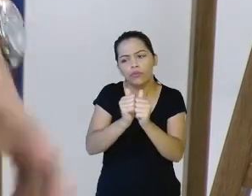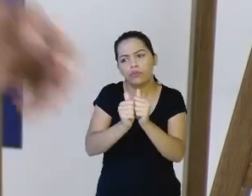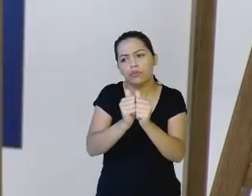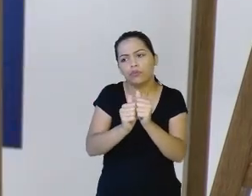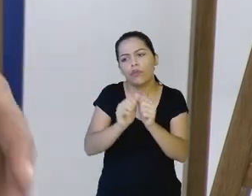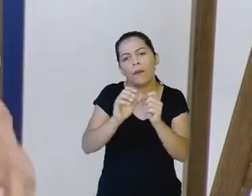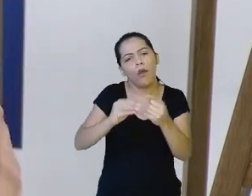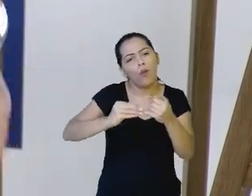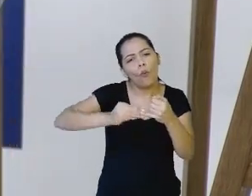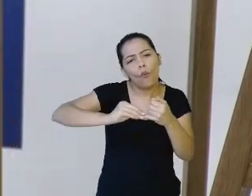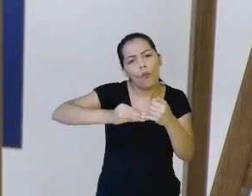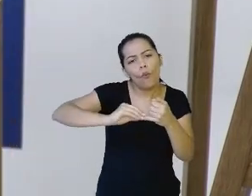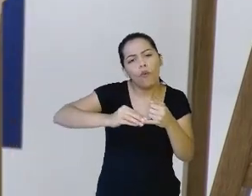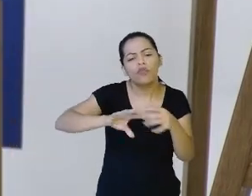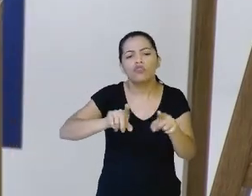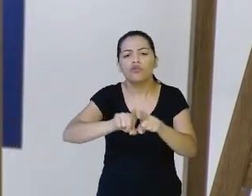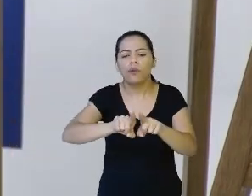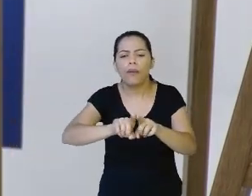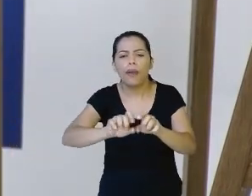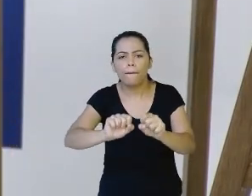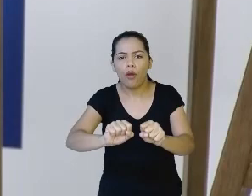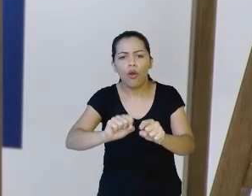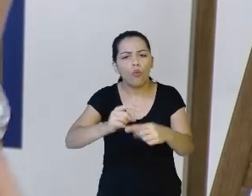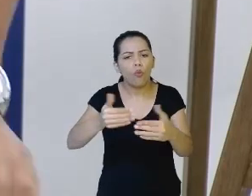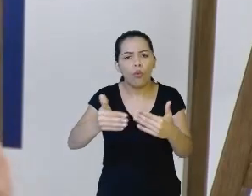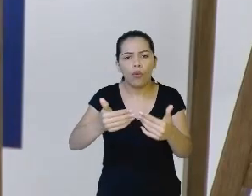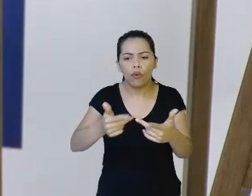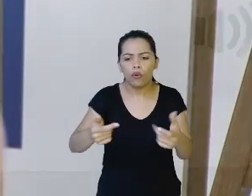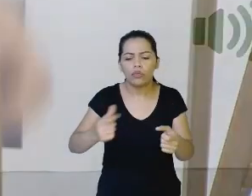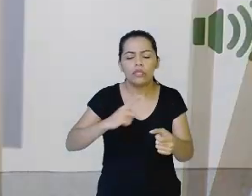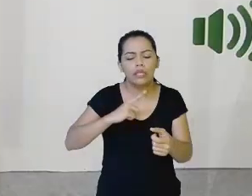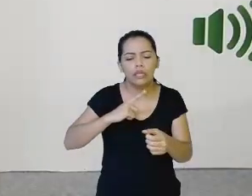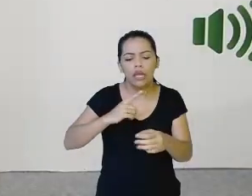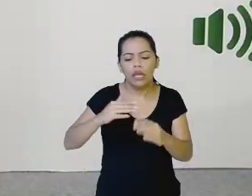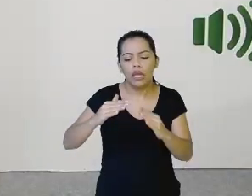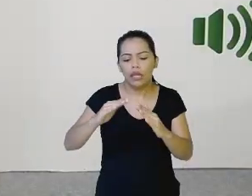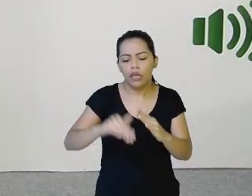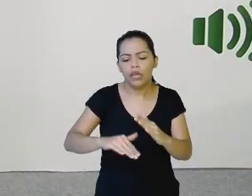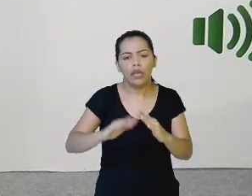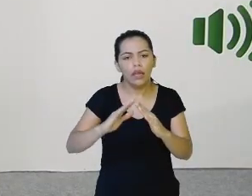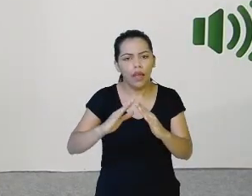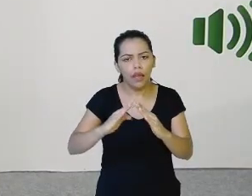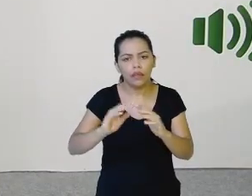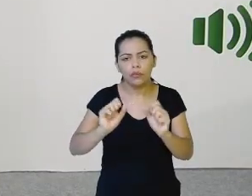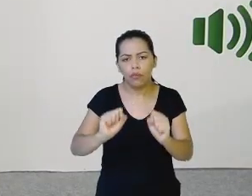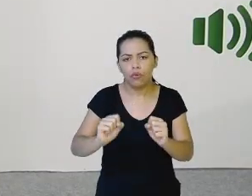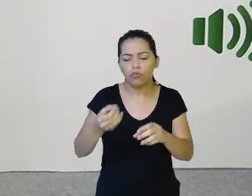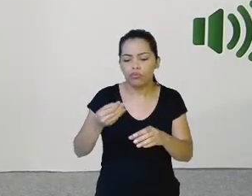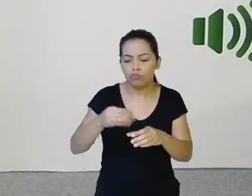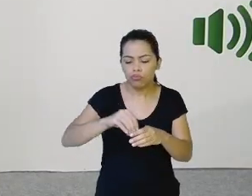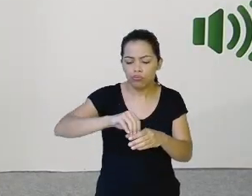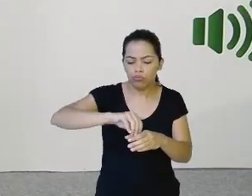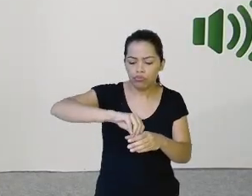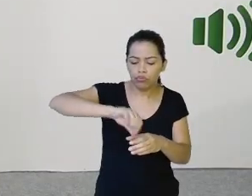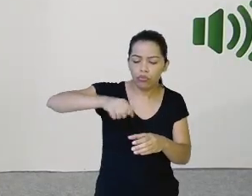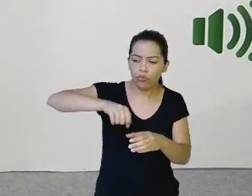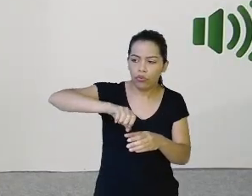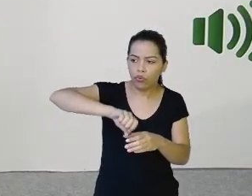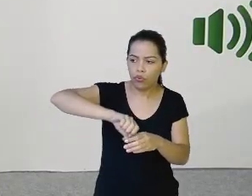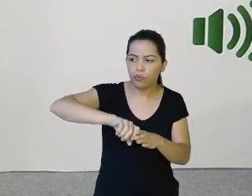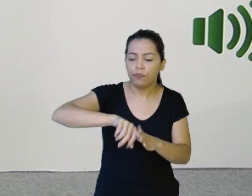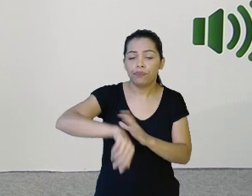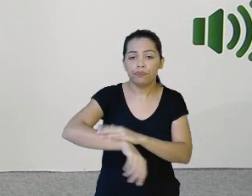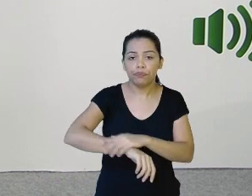colocar feijão. Pode colocar feijão também, o que a gente tiver em casa. E para fechar aqui, a gente precisa fechar a extremidade,